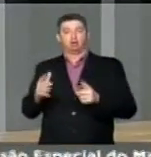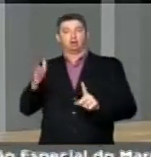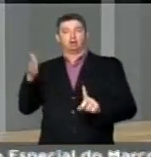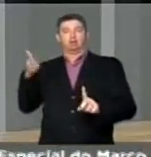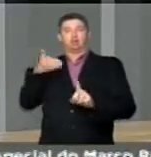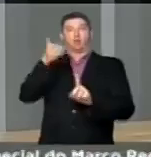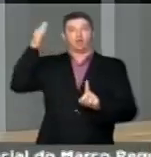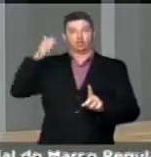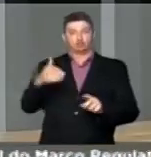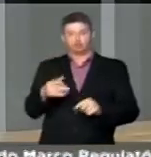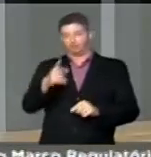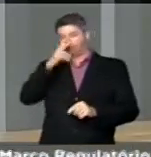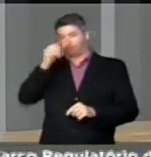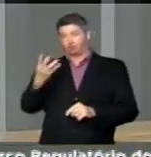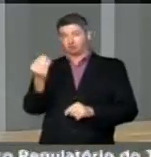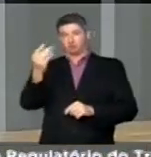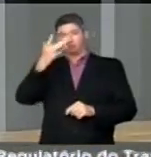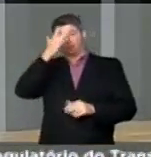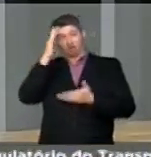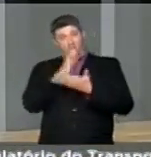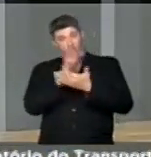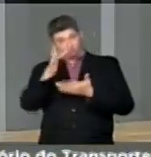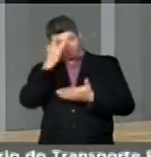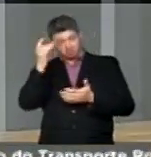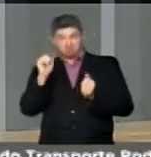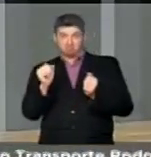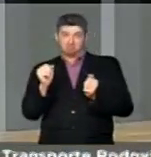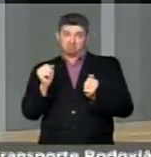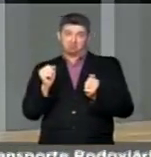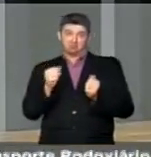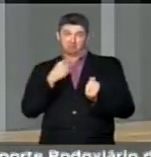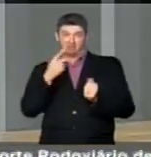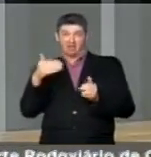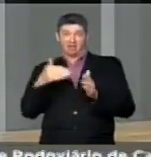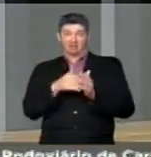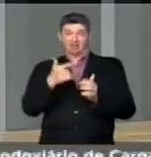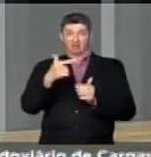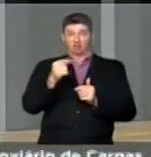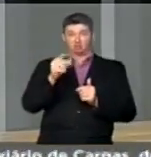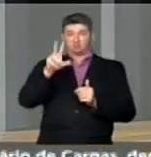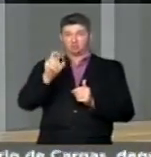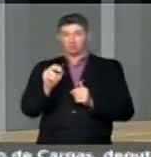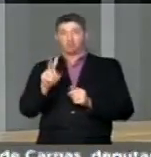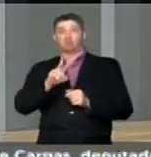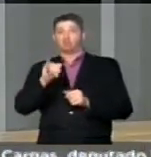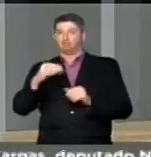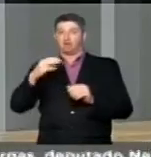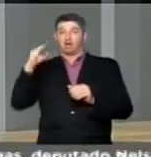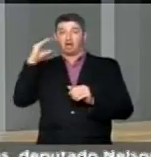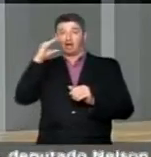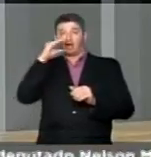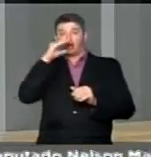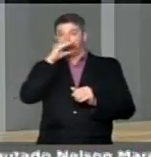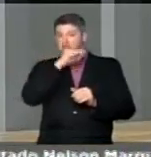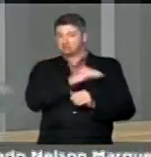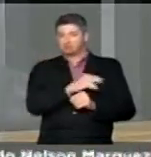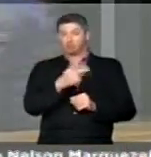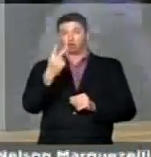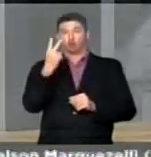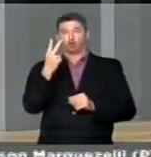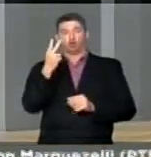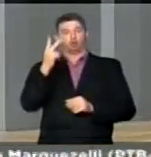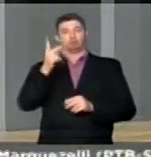esse pico previsto por alguns, que pode levar até 2050 a um aquecimento de 2